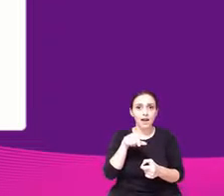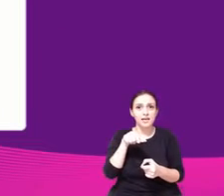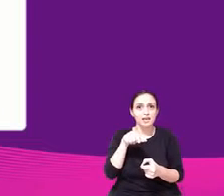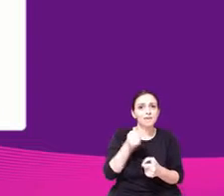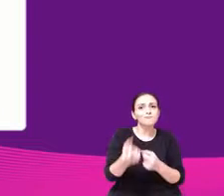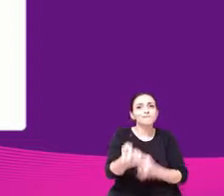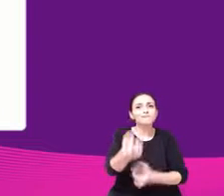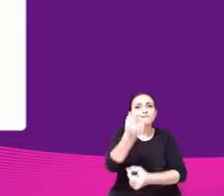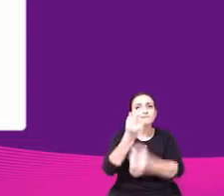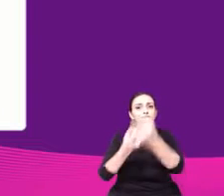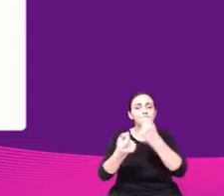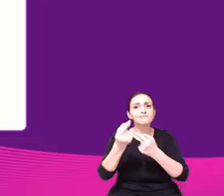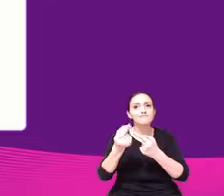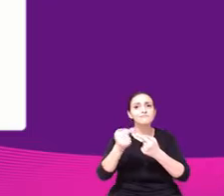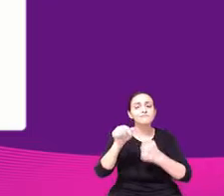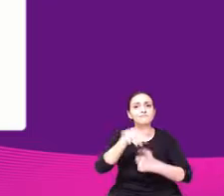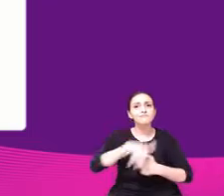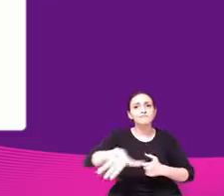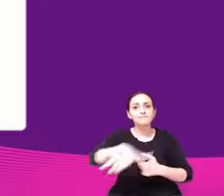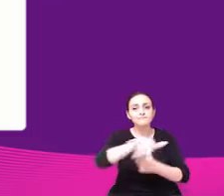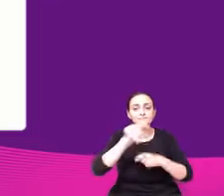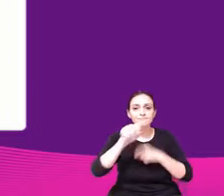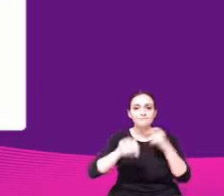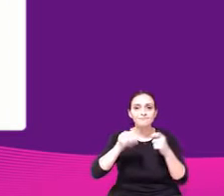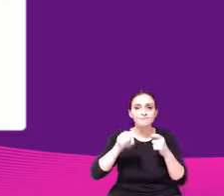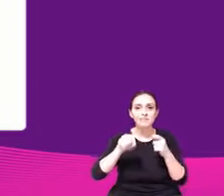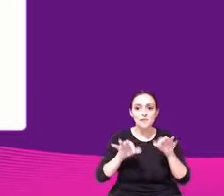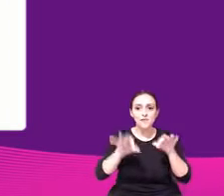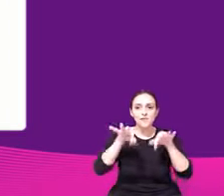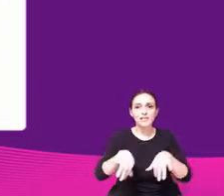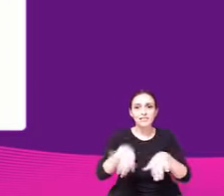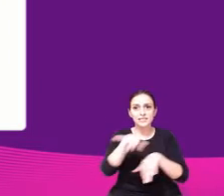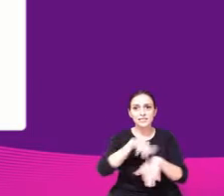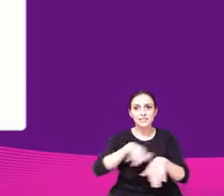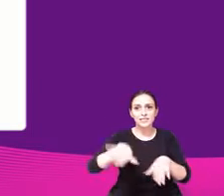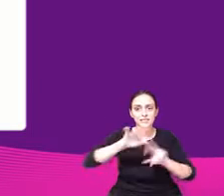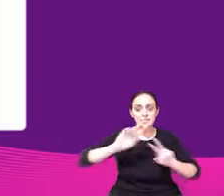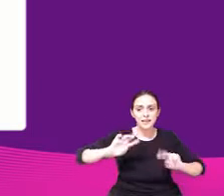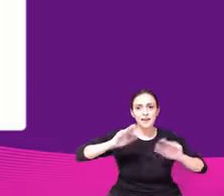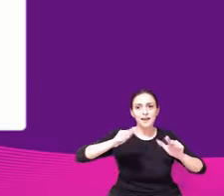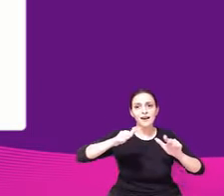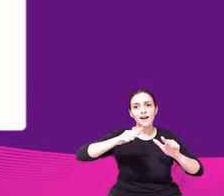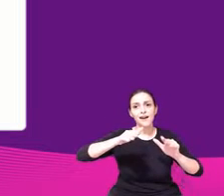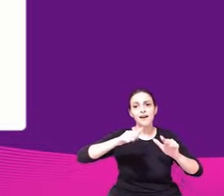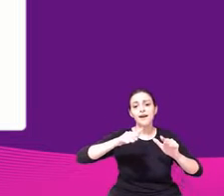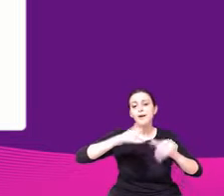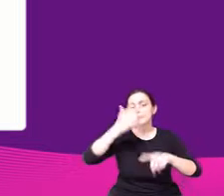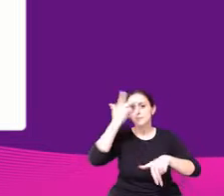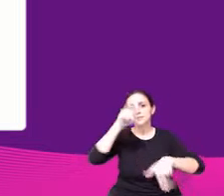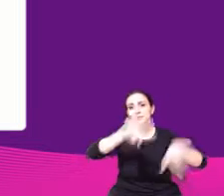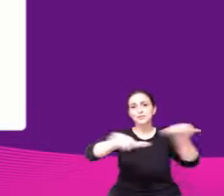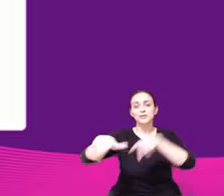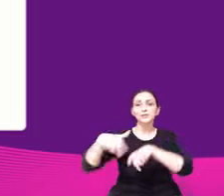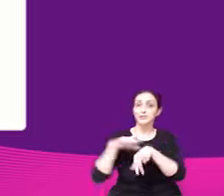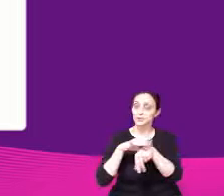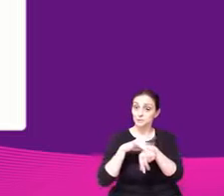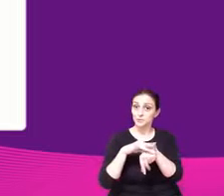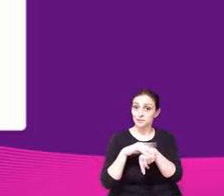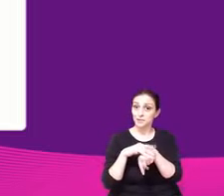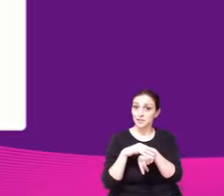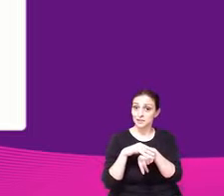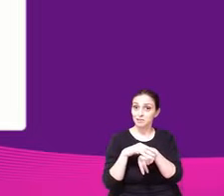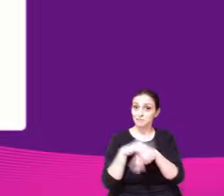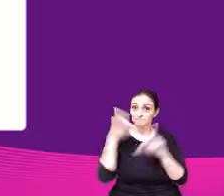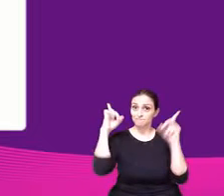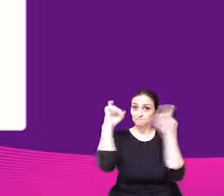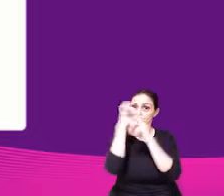no seu espectro, né, no fim do espectro, que são os doentes com maior complexidade,